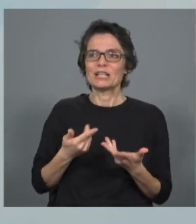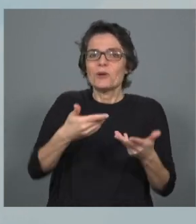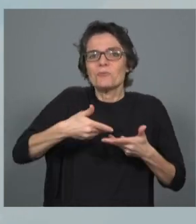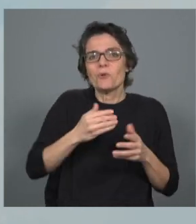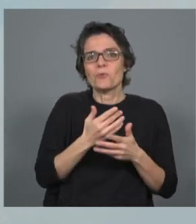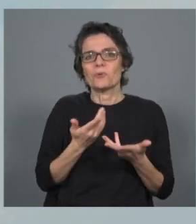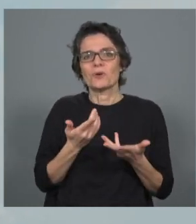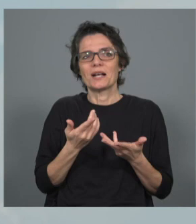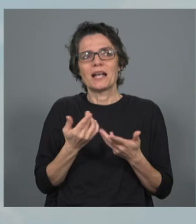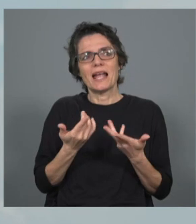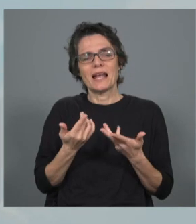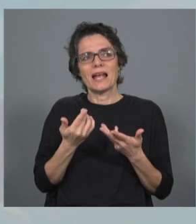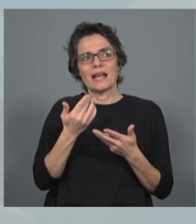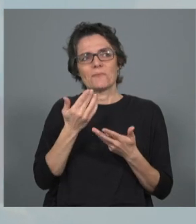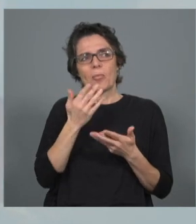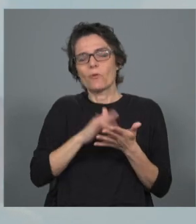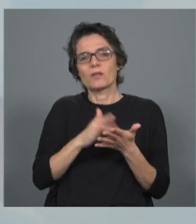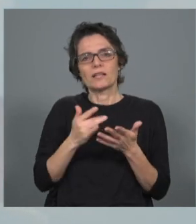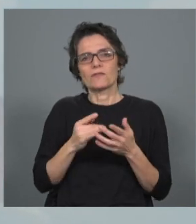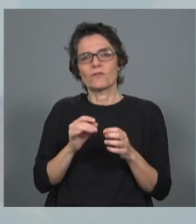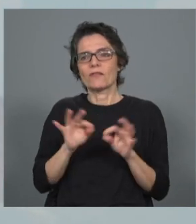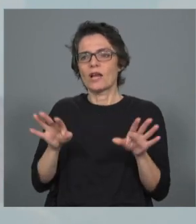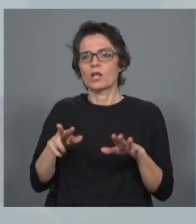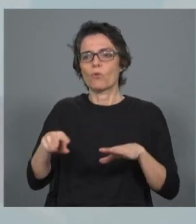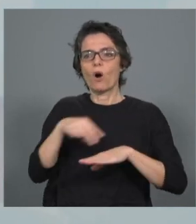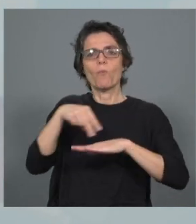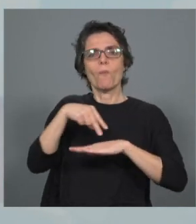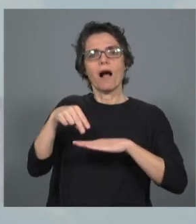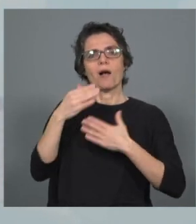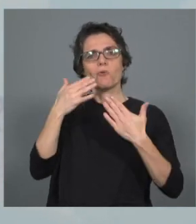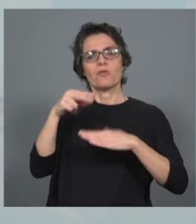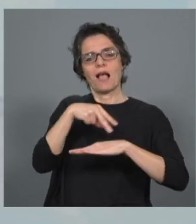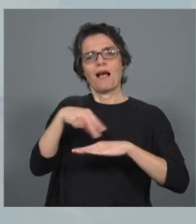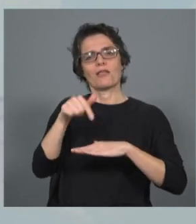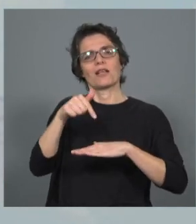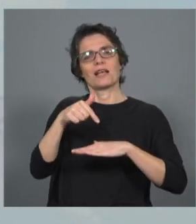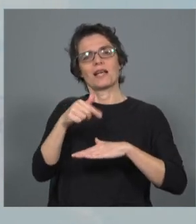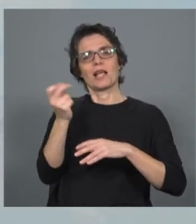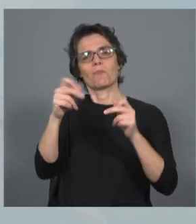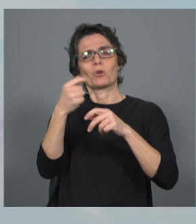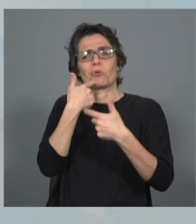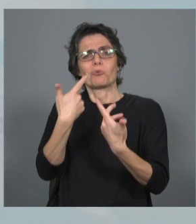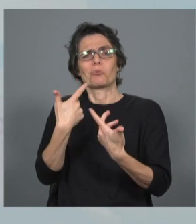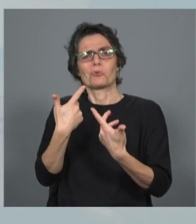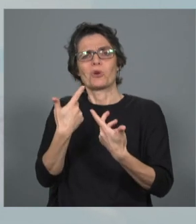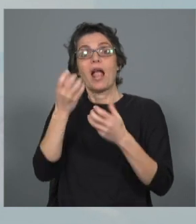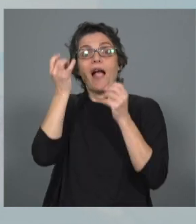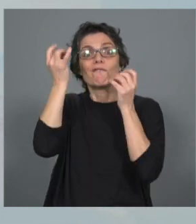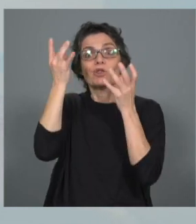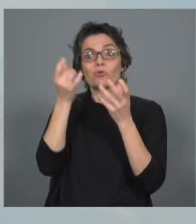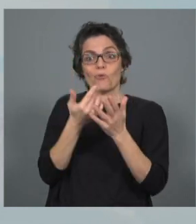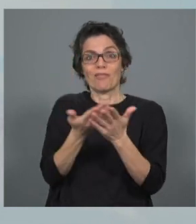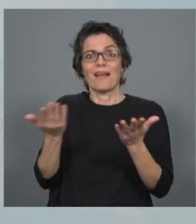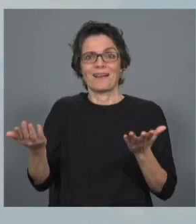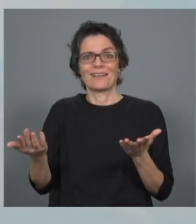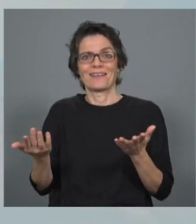bocadinho, o livro é um palco onde tudo pode acontecer. De alguma maneira, é um convite a entrar numa aventura, e numa aventura que nos vai levar, por